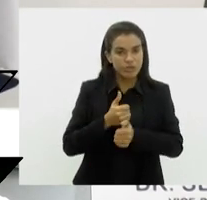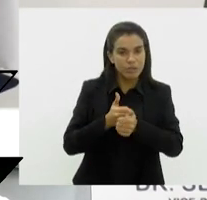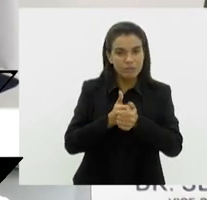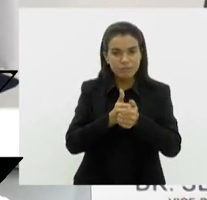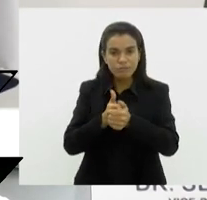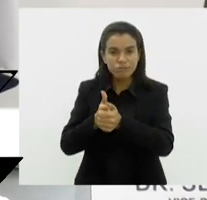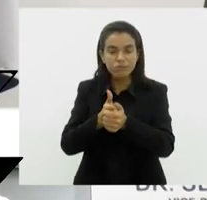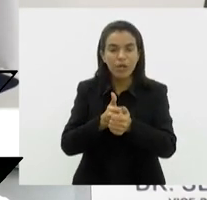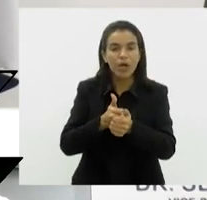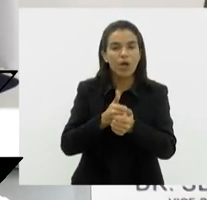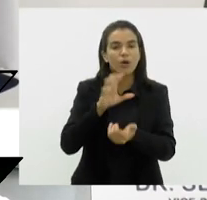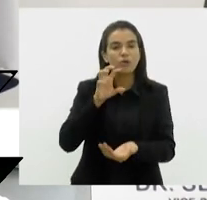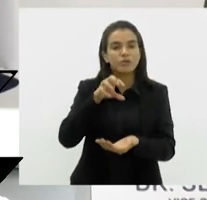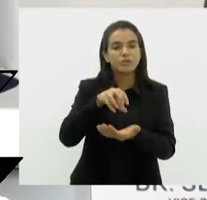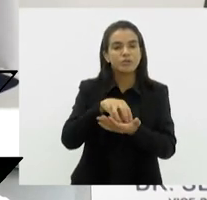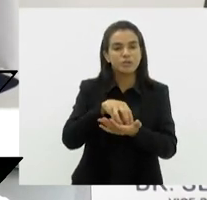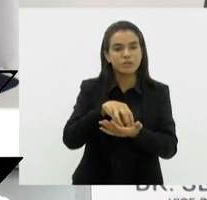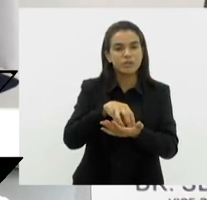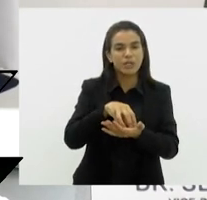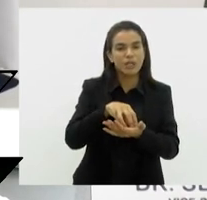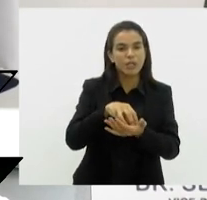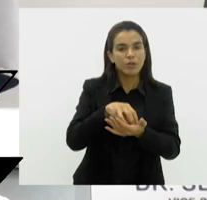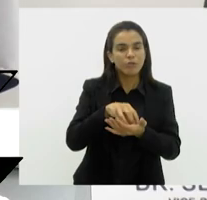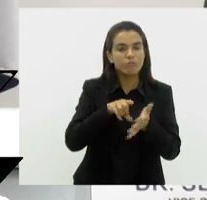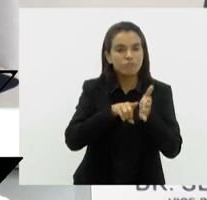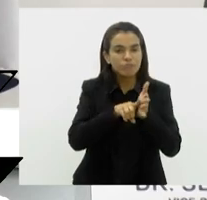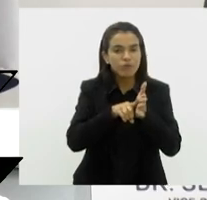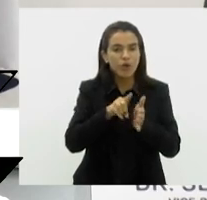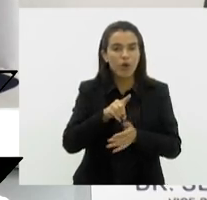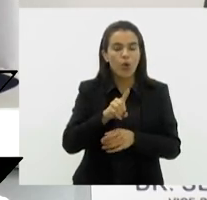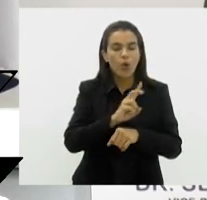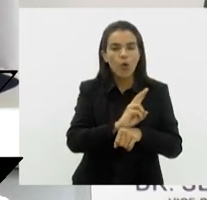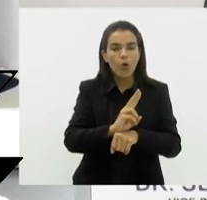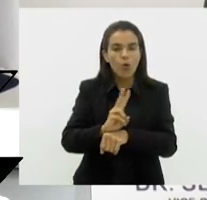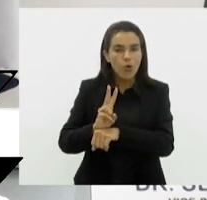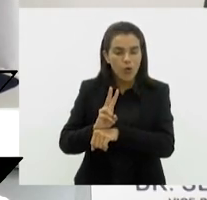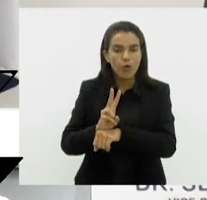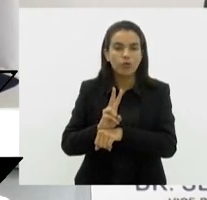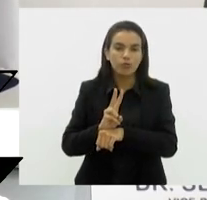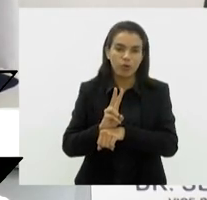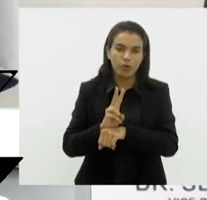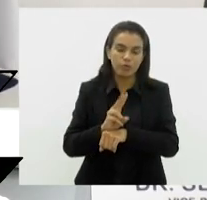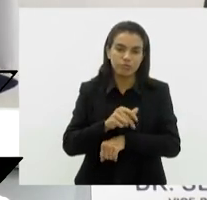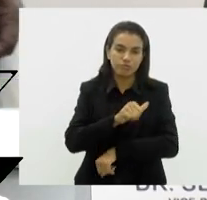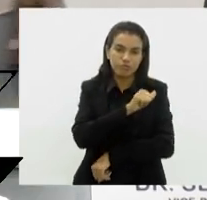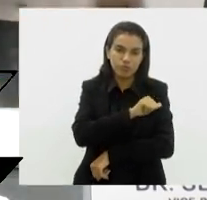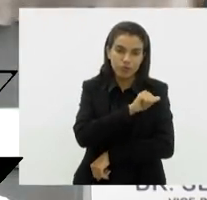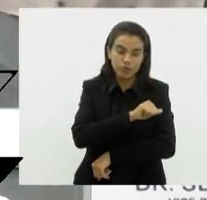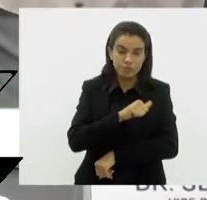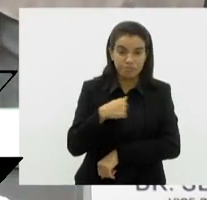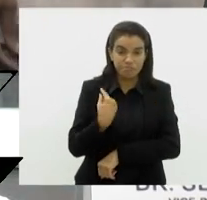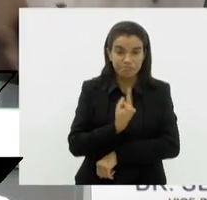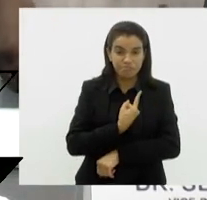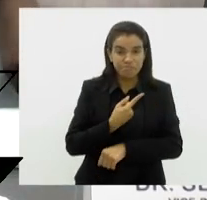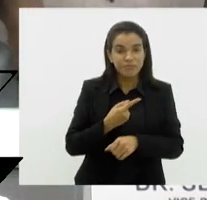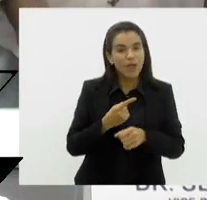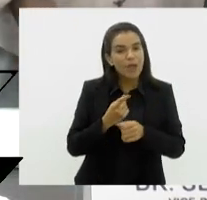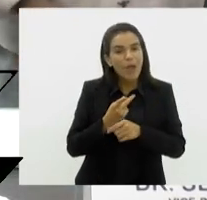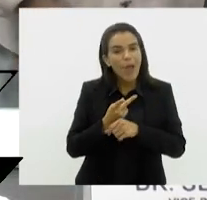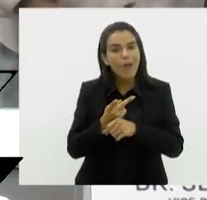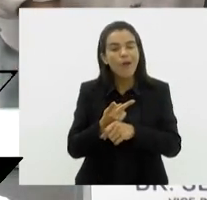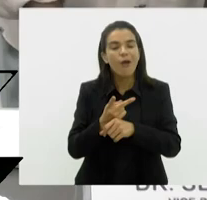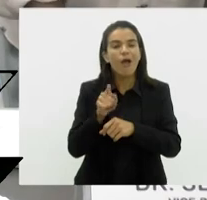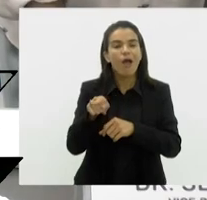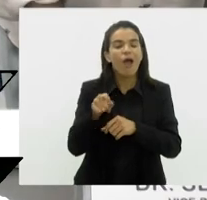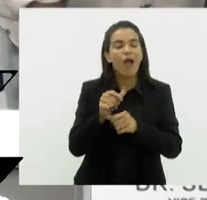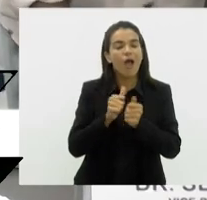Centro de Comando, Monitoramento de Comando e Controle do Estado do Rio. Para que a gente possa acompanhar as tecnologias, um